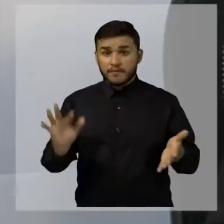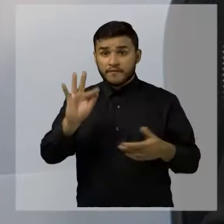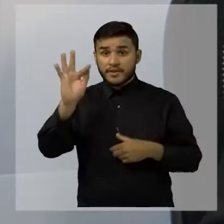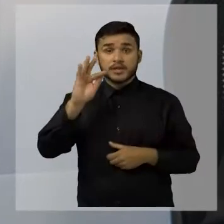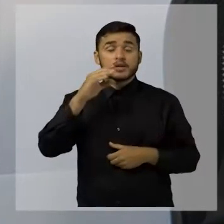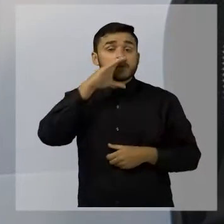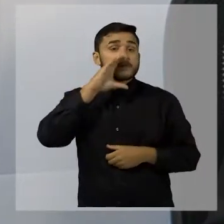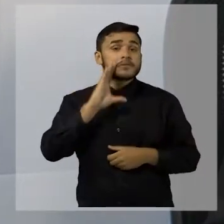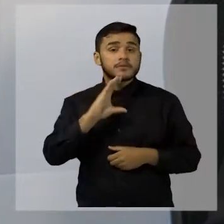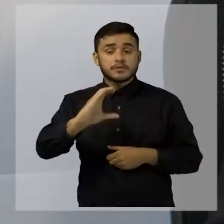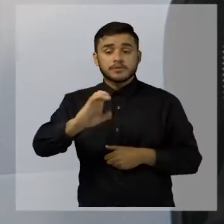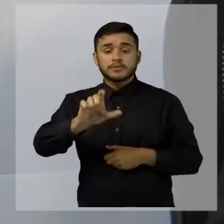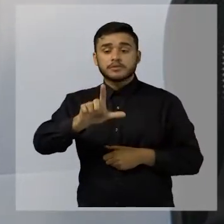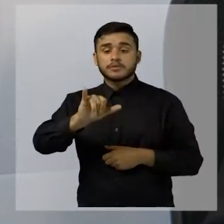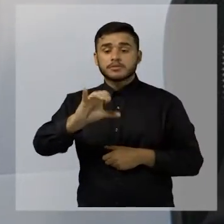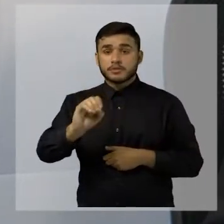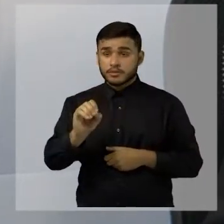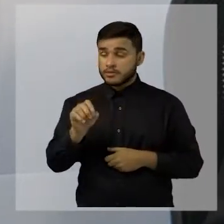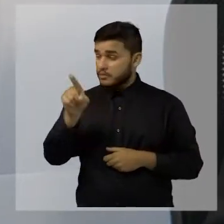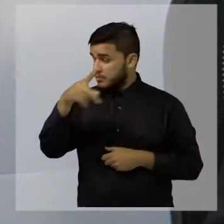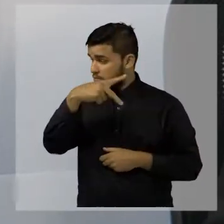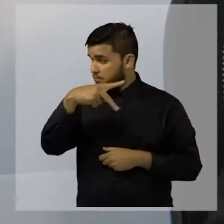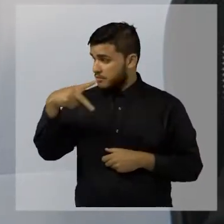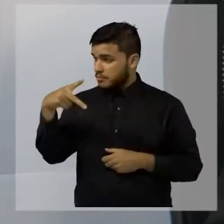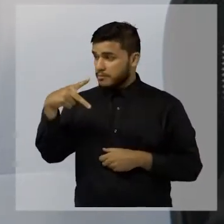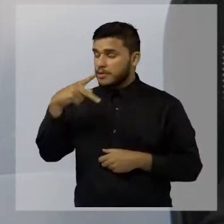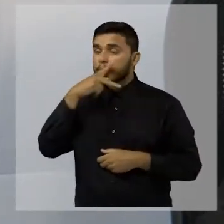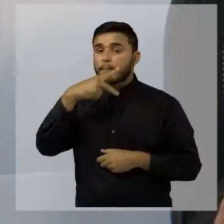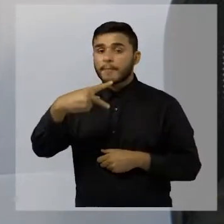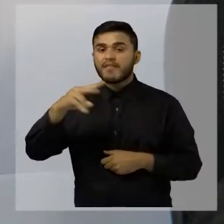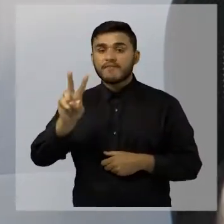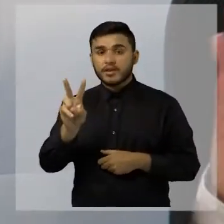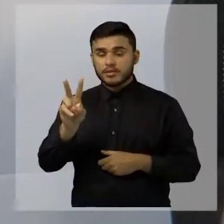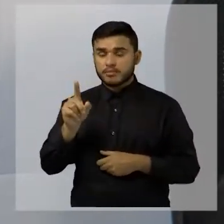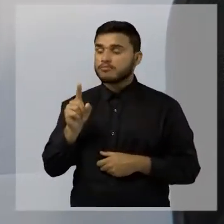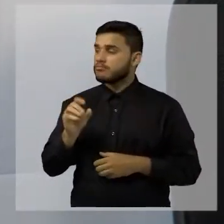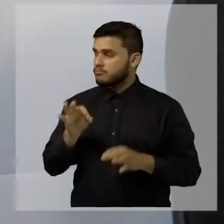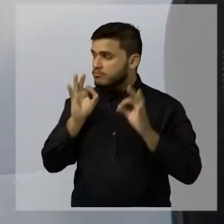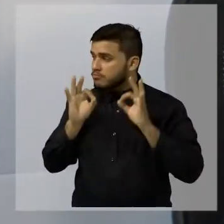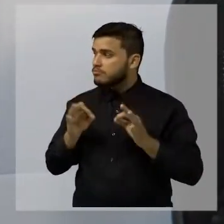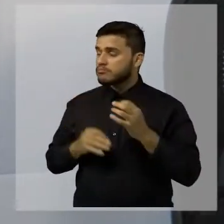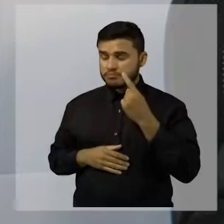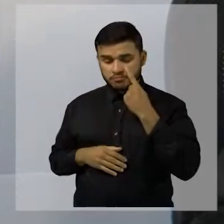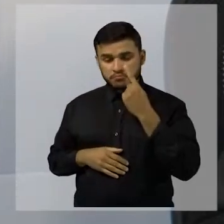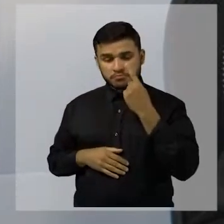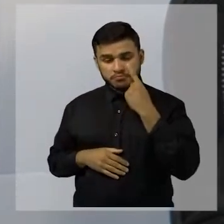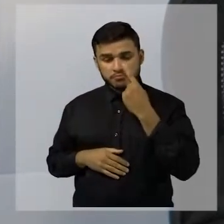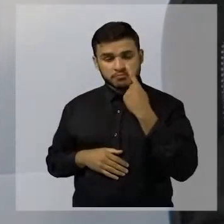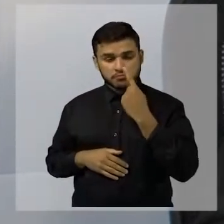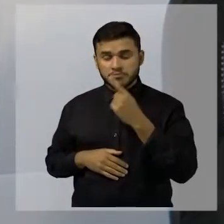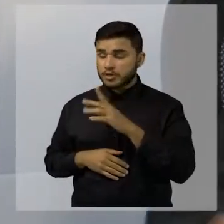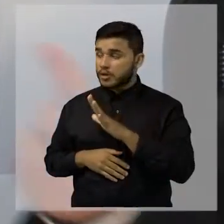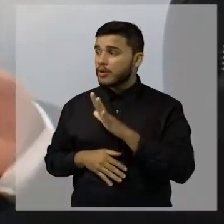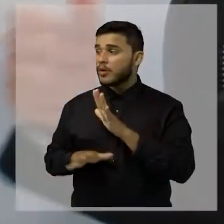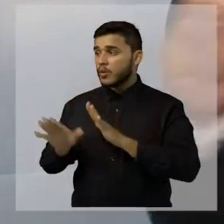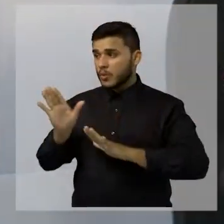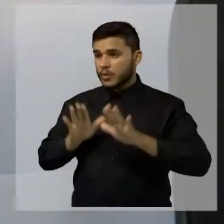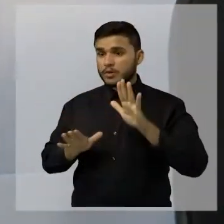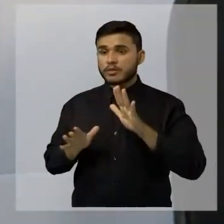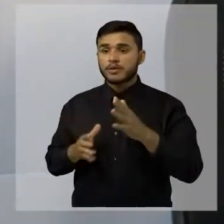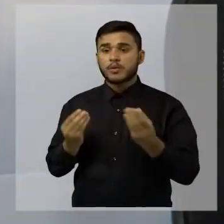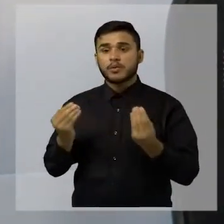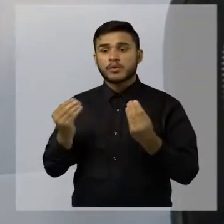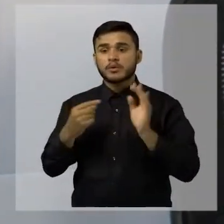estadual do Partido Verde, é alguém que precisa ser analisado com mais frieza. Por quê? O